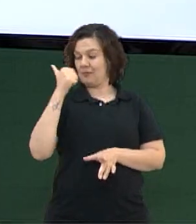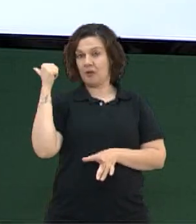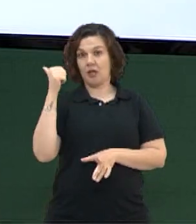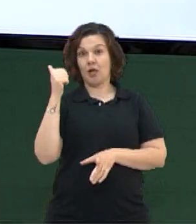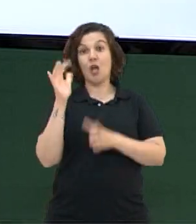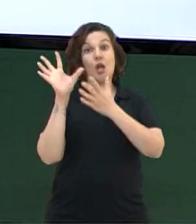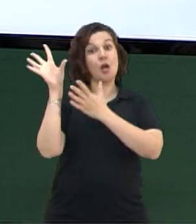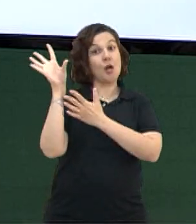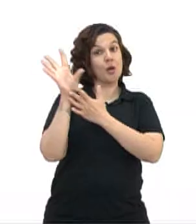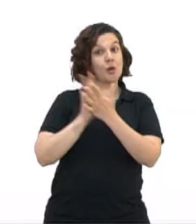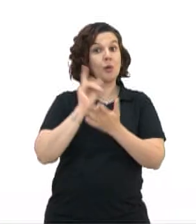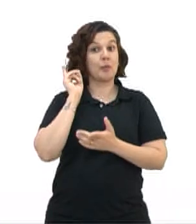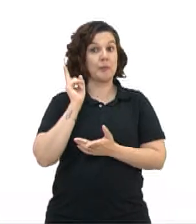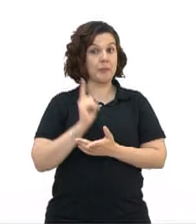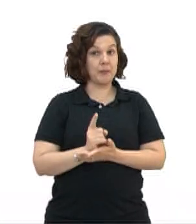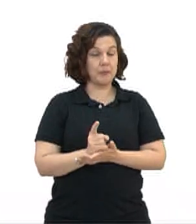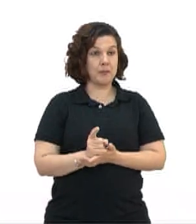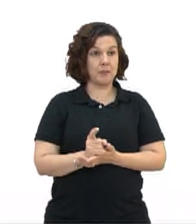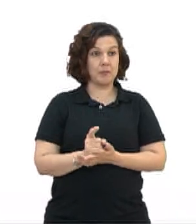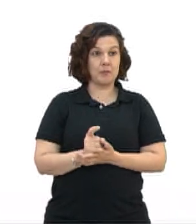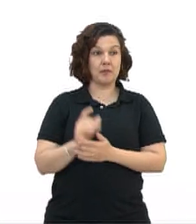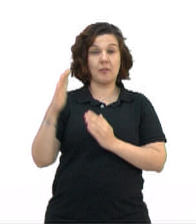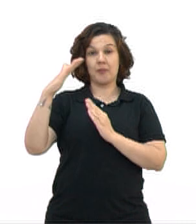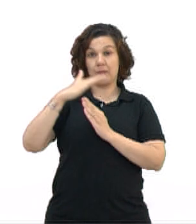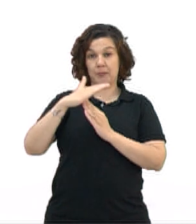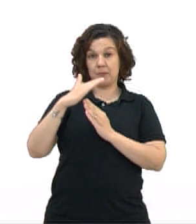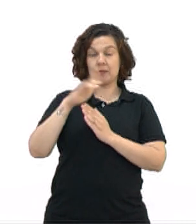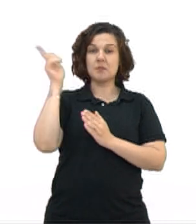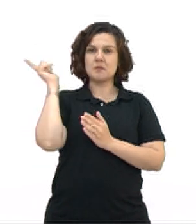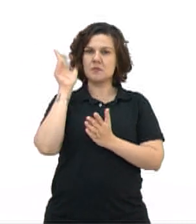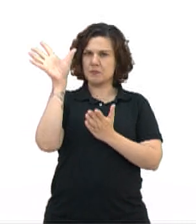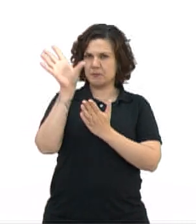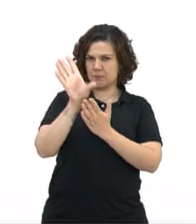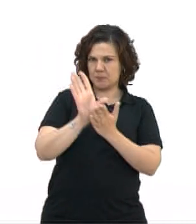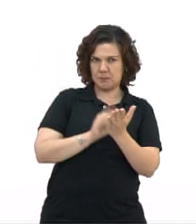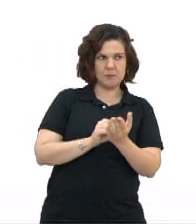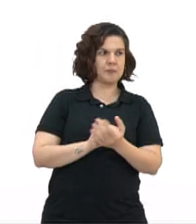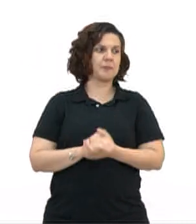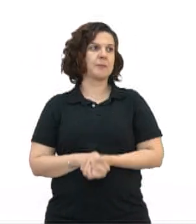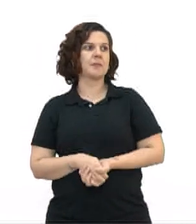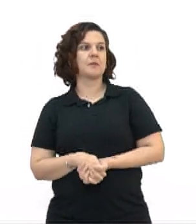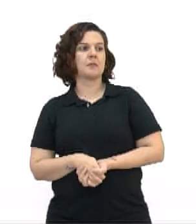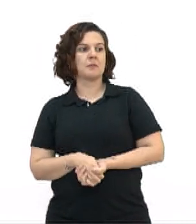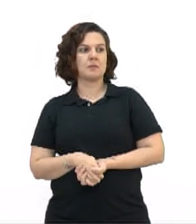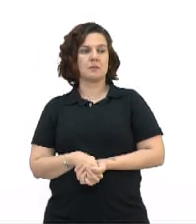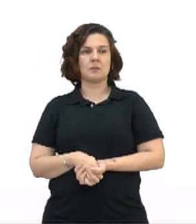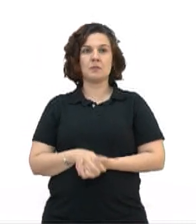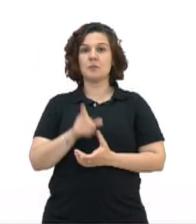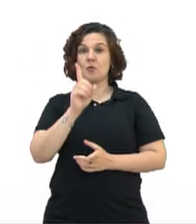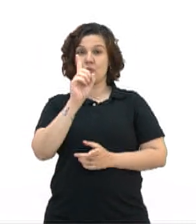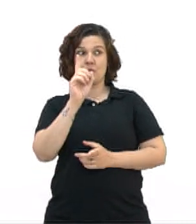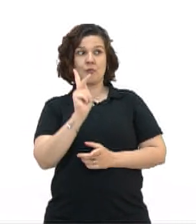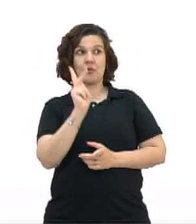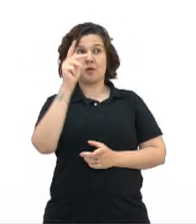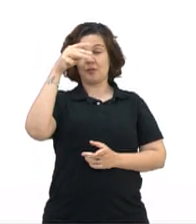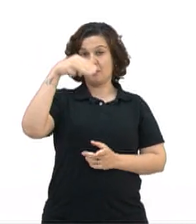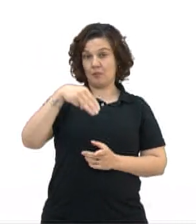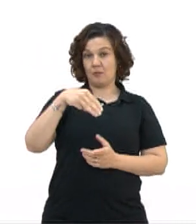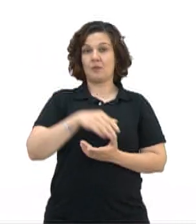você copiá-lo, tá? Então vai ficar um tempo para que você possa copiar isso aqui, ó, aonde você vai ver que 1